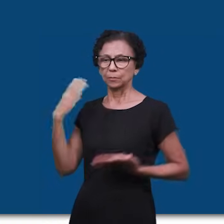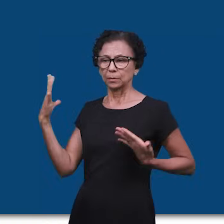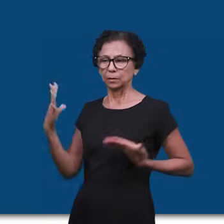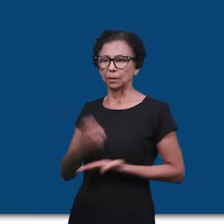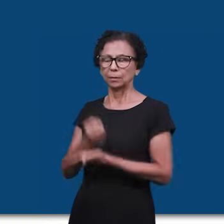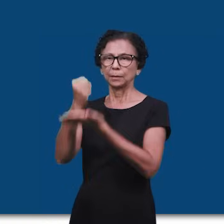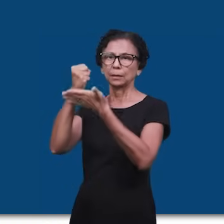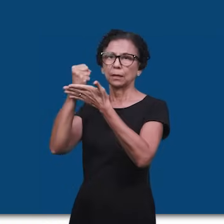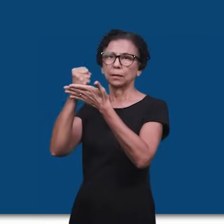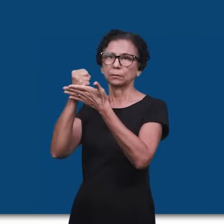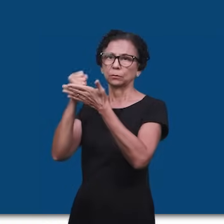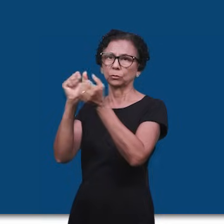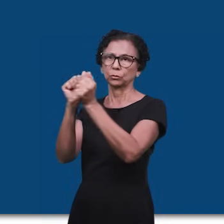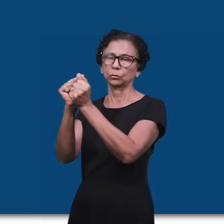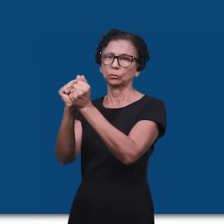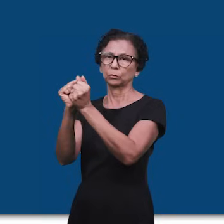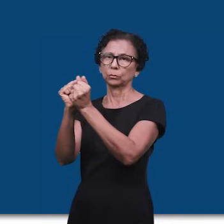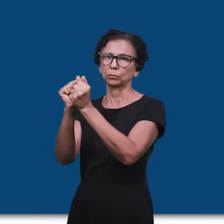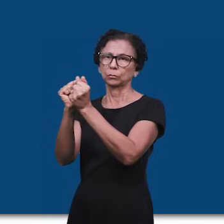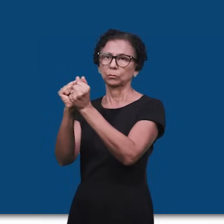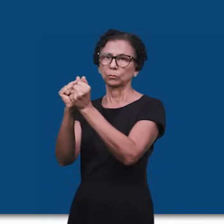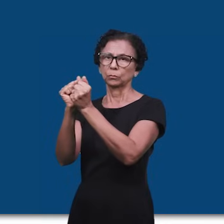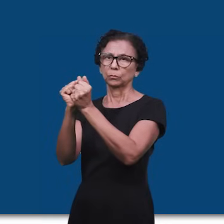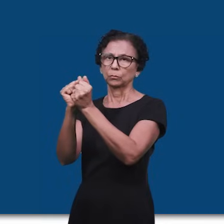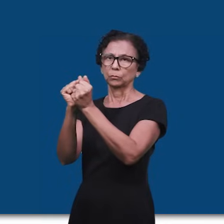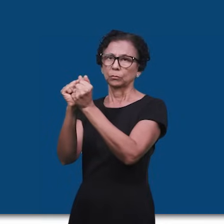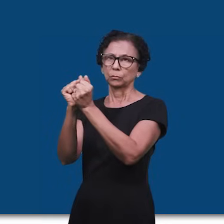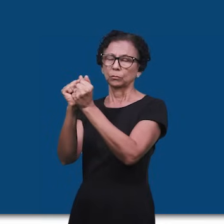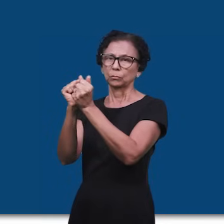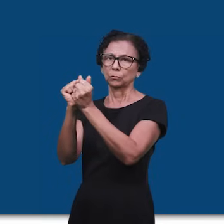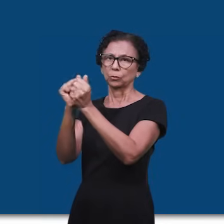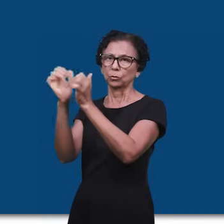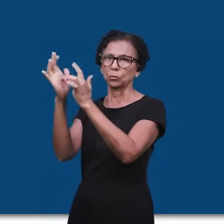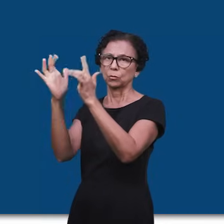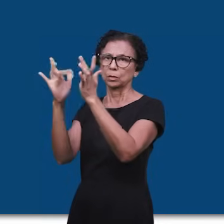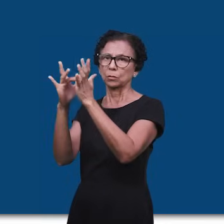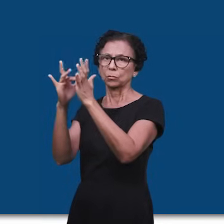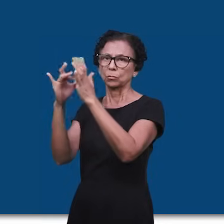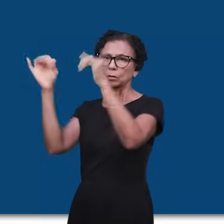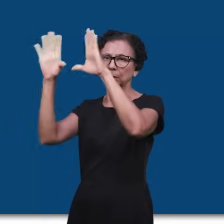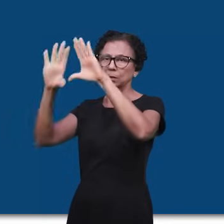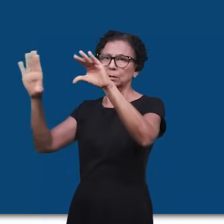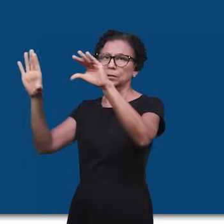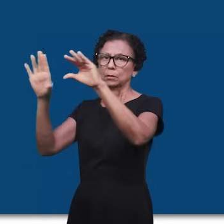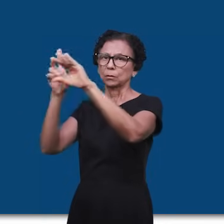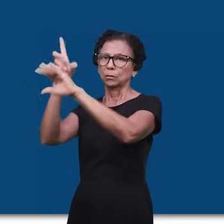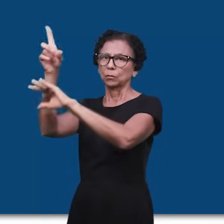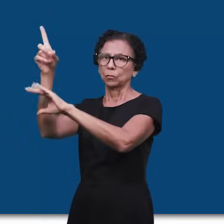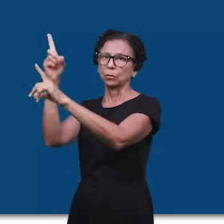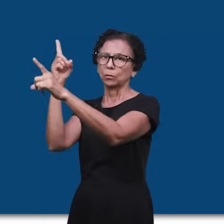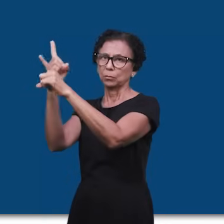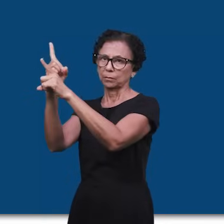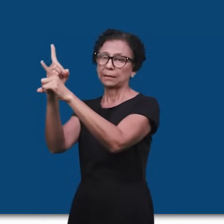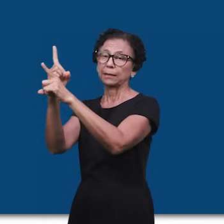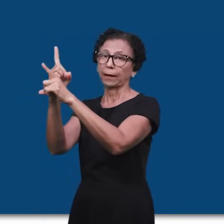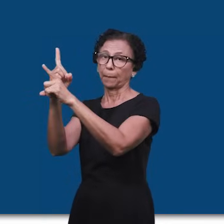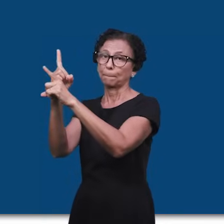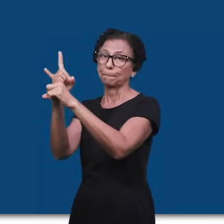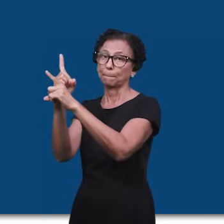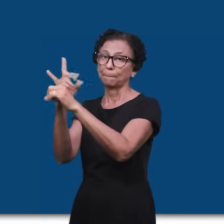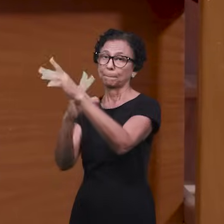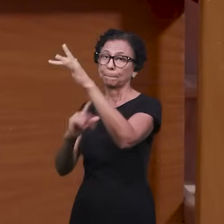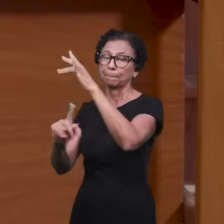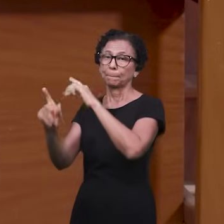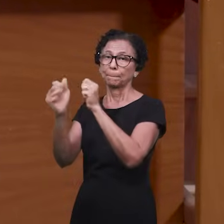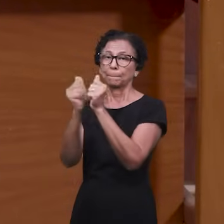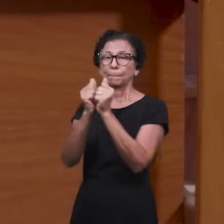nas nuvens, a encontrar o Senhor nos ares, e assim estaremos sempre com o Senhor.